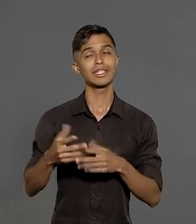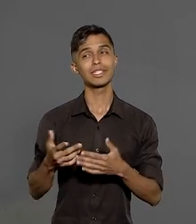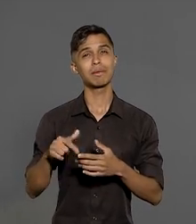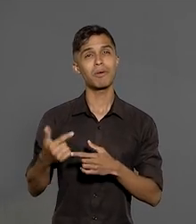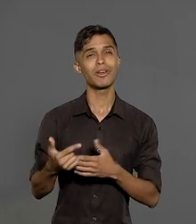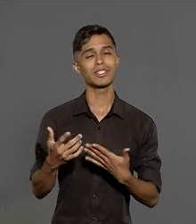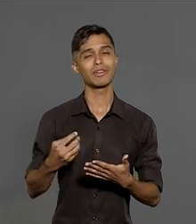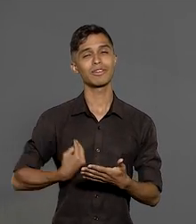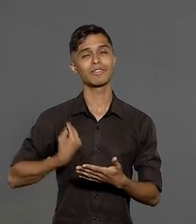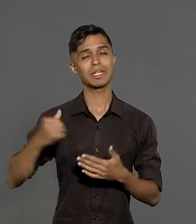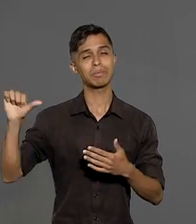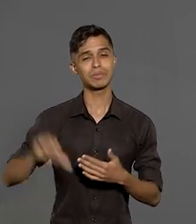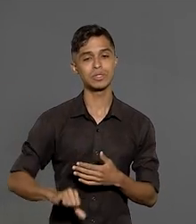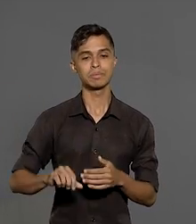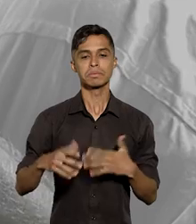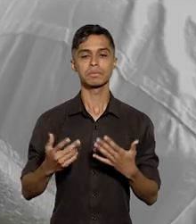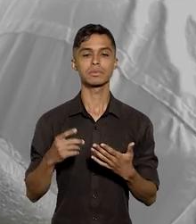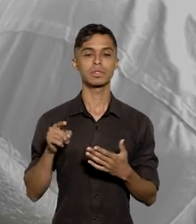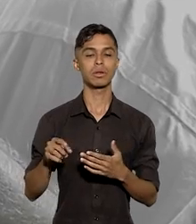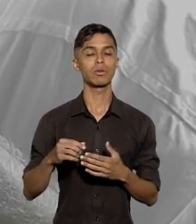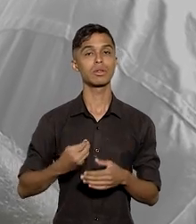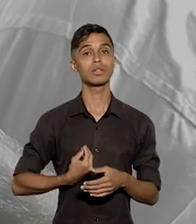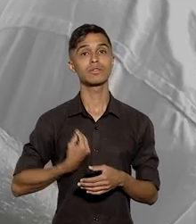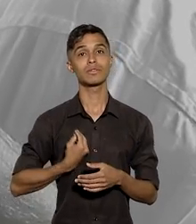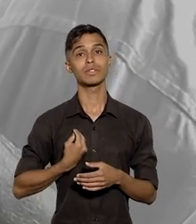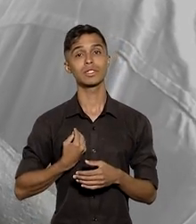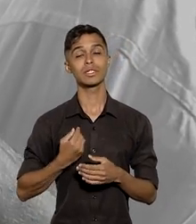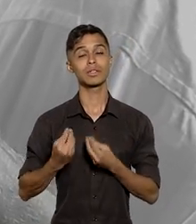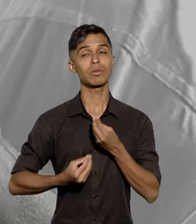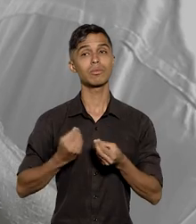o destino vai ser o retorno.